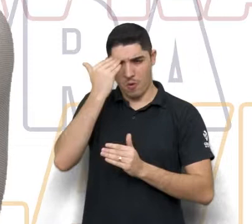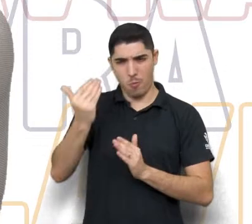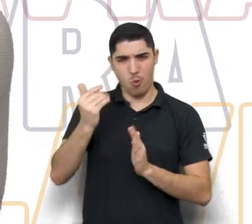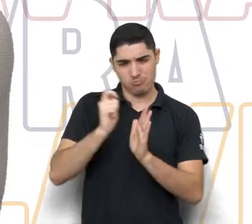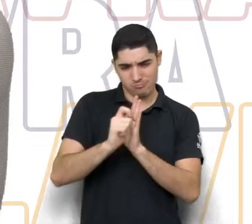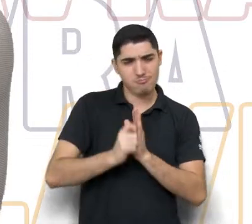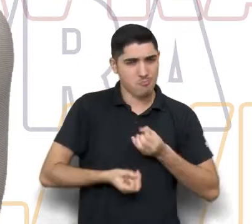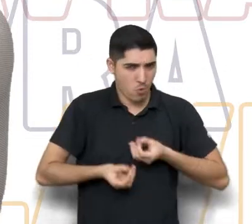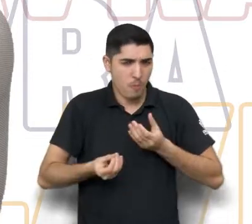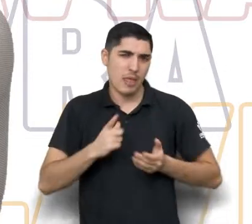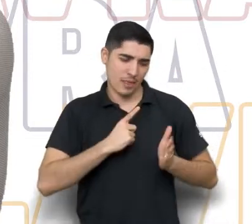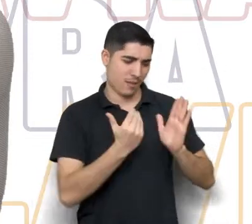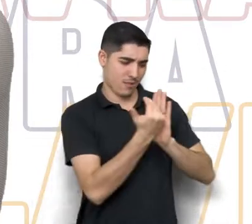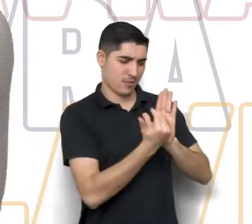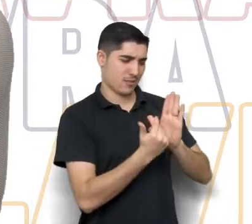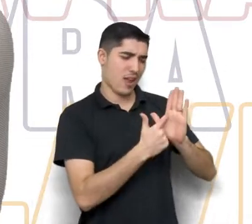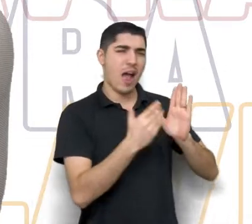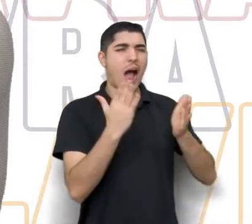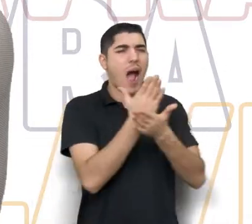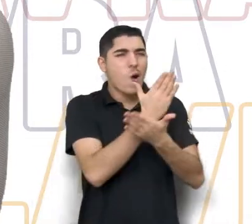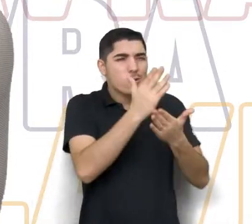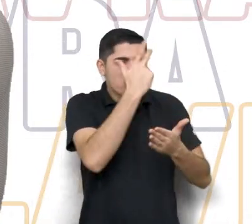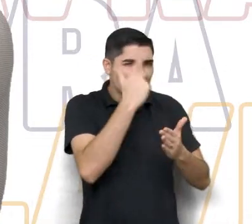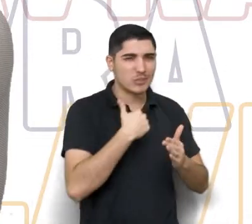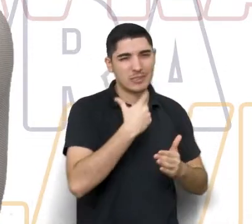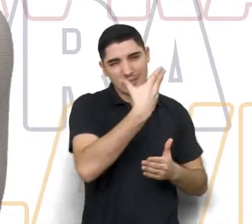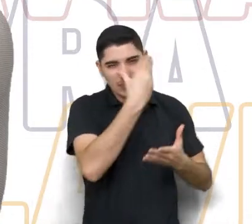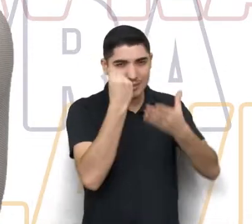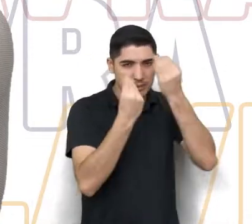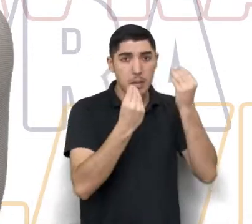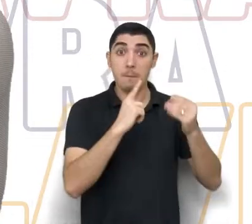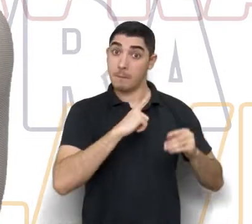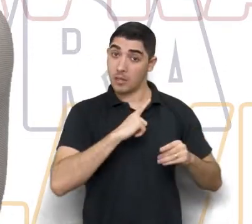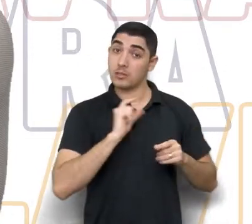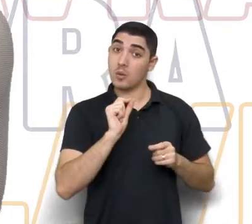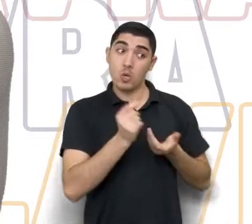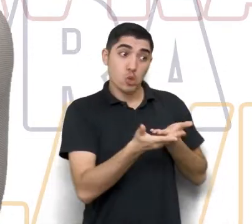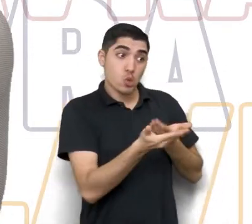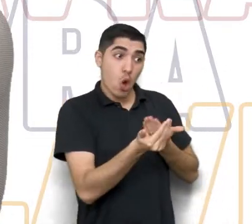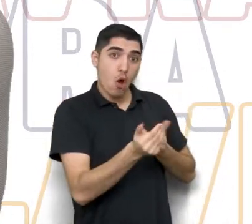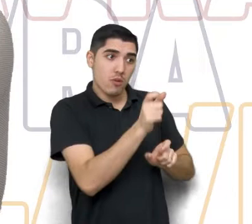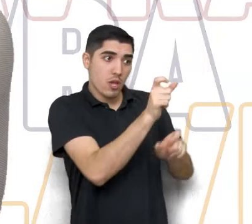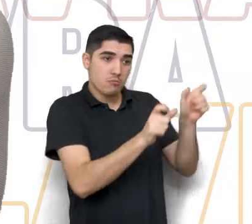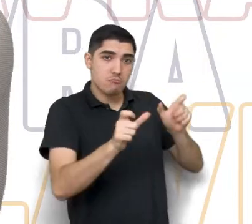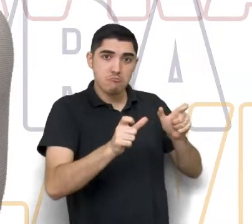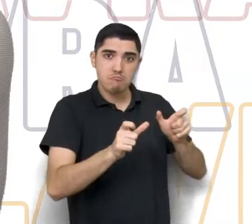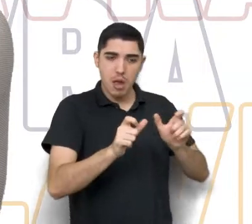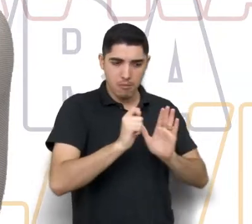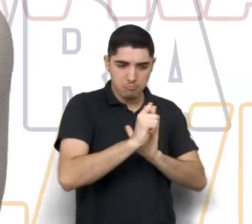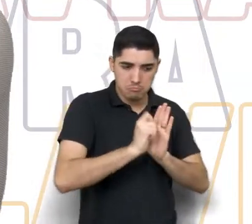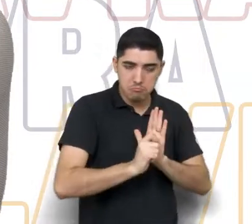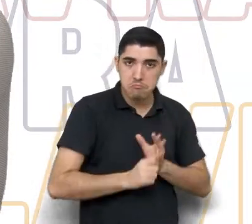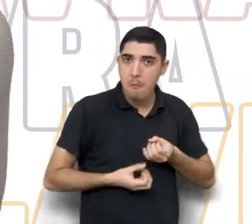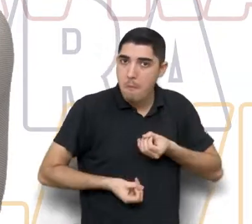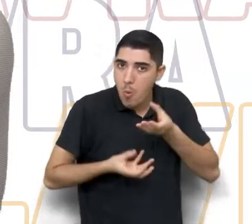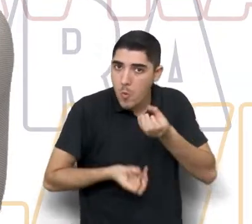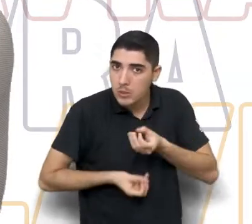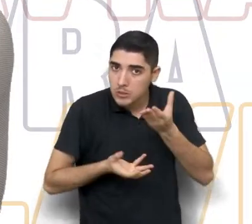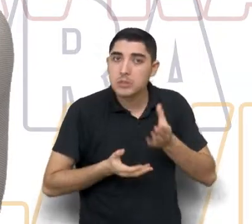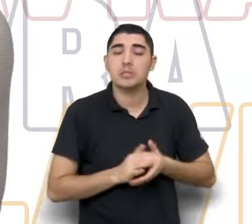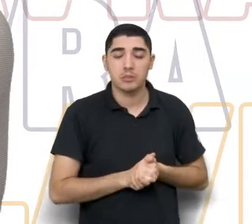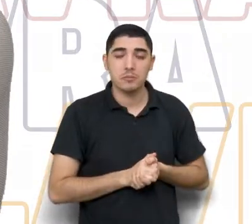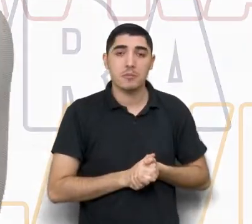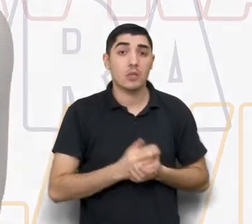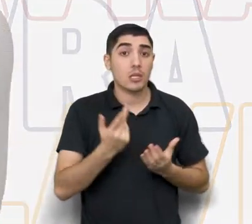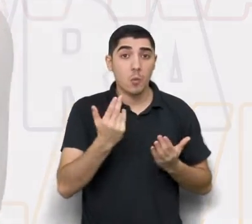É provável que alguns escaparam aqui, mas há jovens promissores poetas que estão produzindo, né?